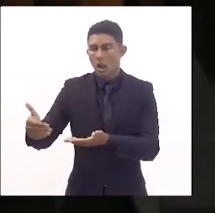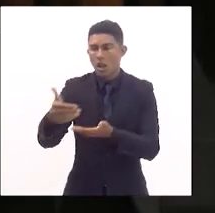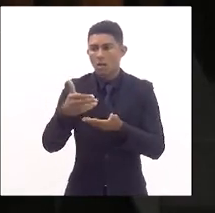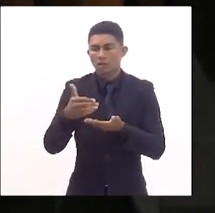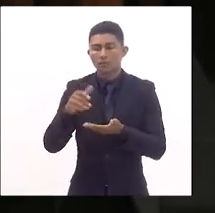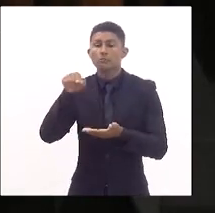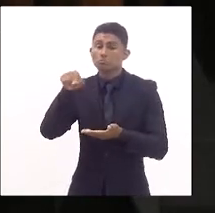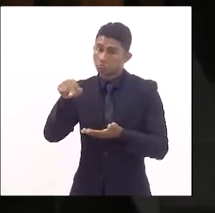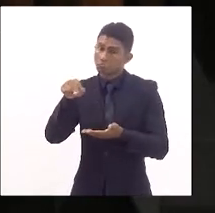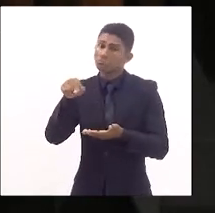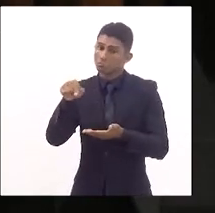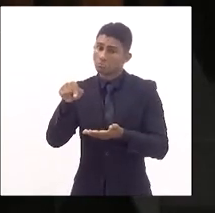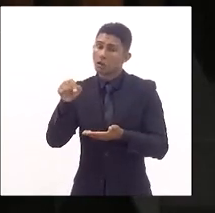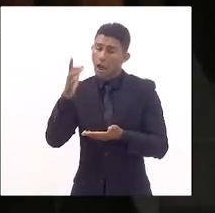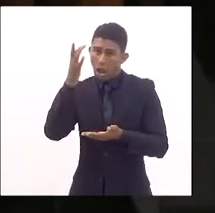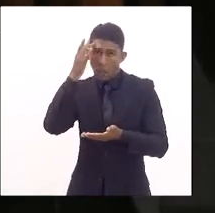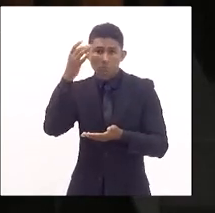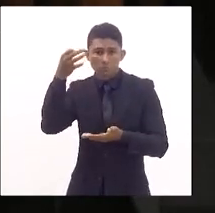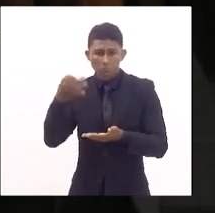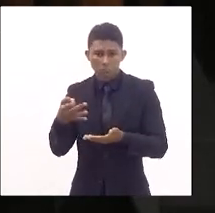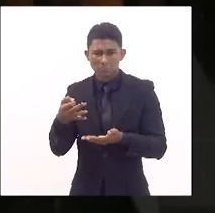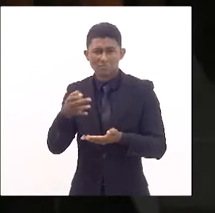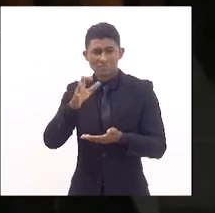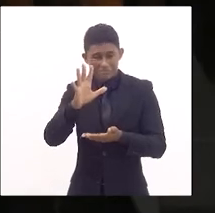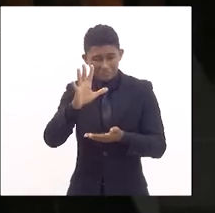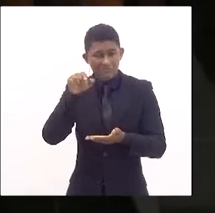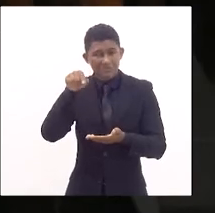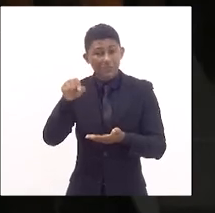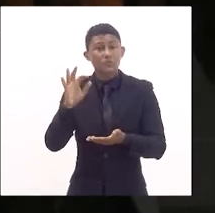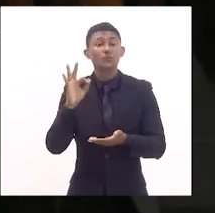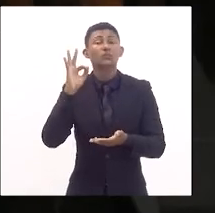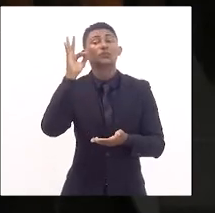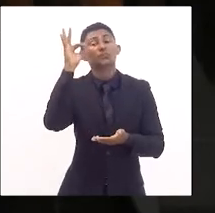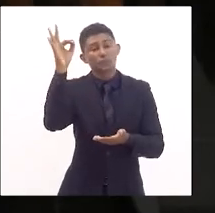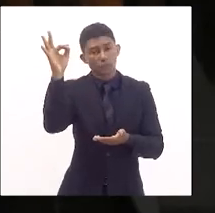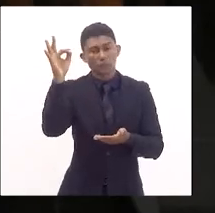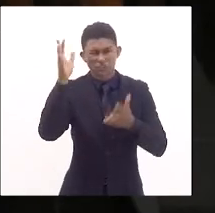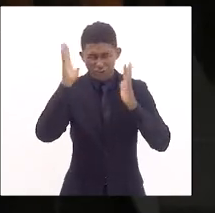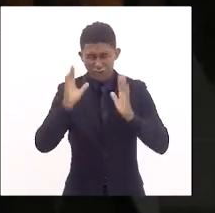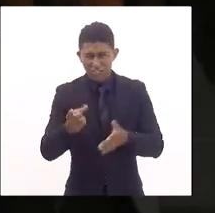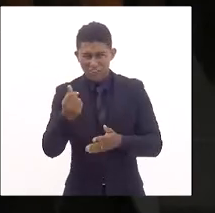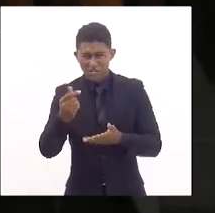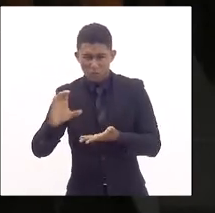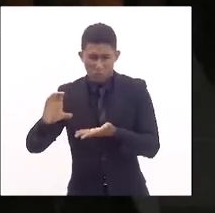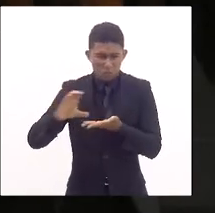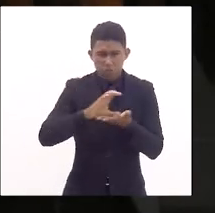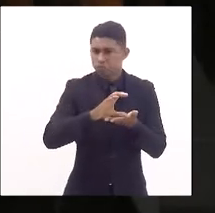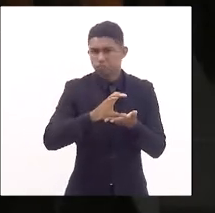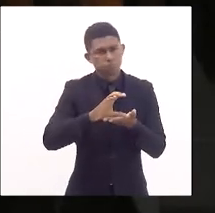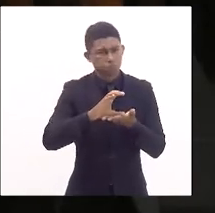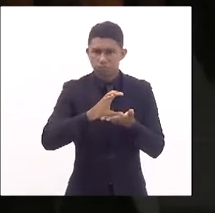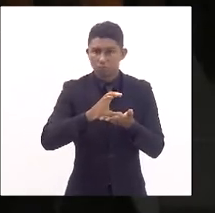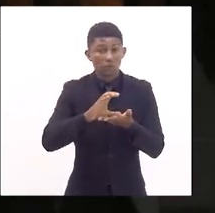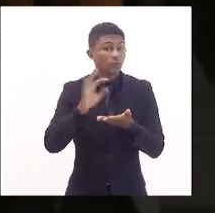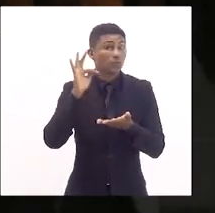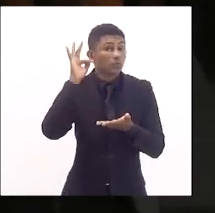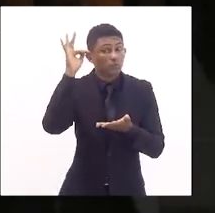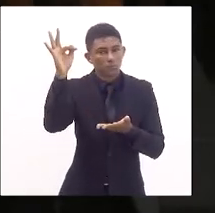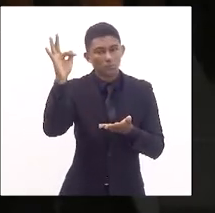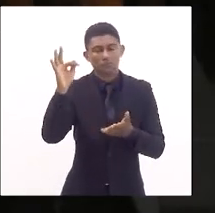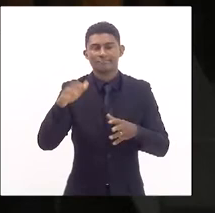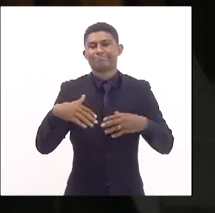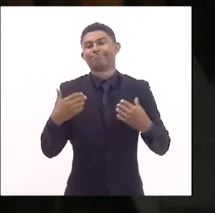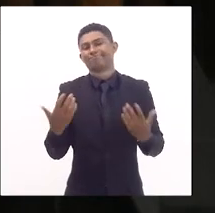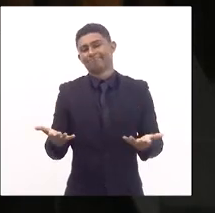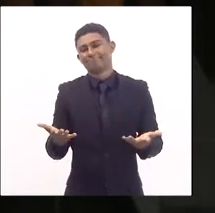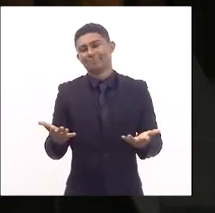mas não é dinheiro que tá encaixa é possibilidade e essa contrapartida É